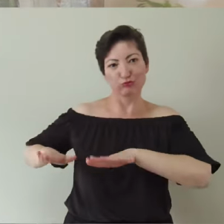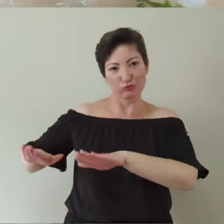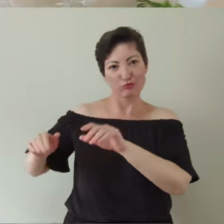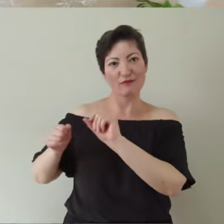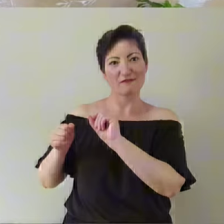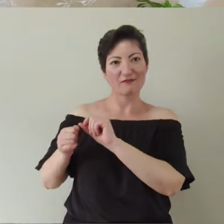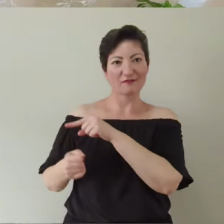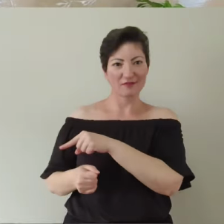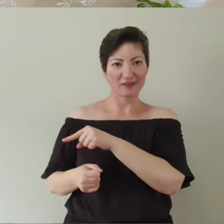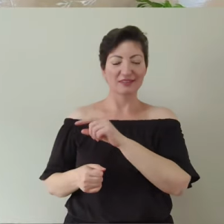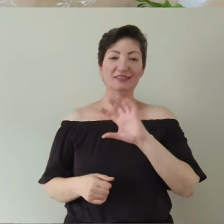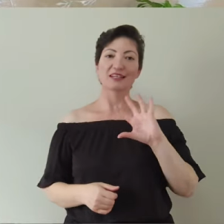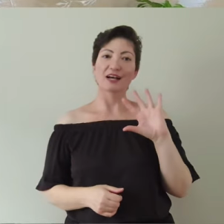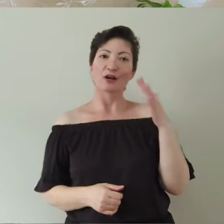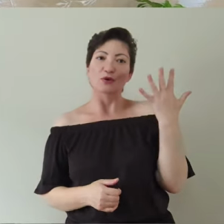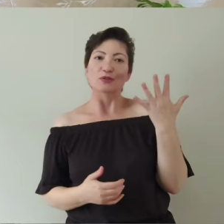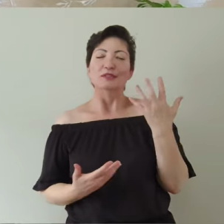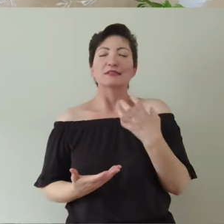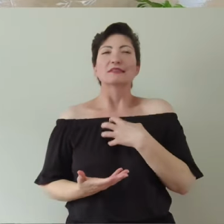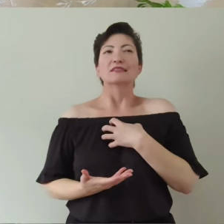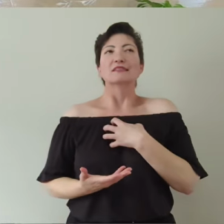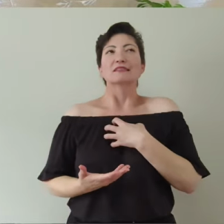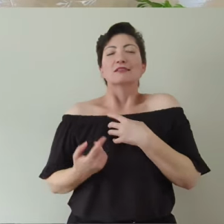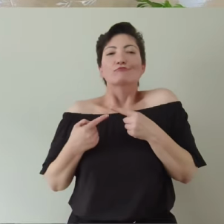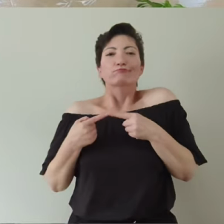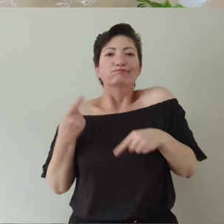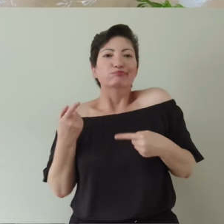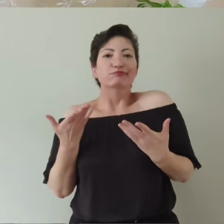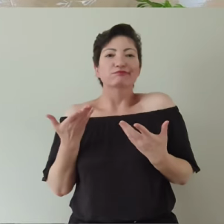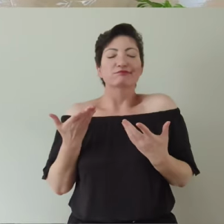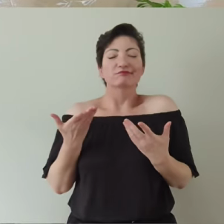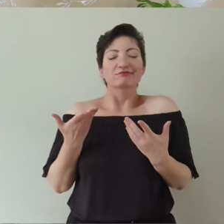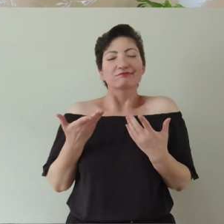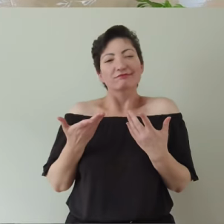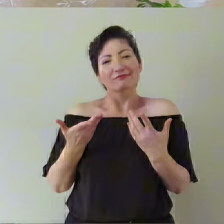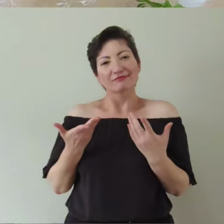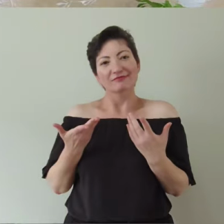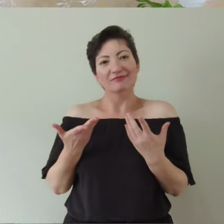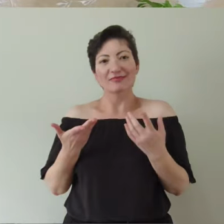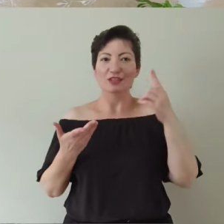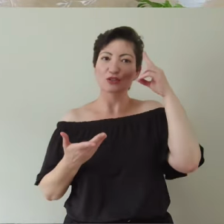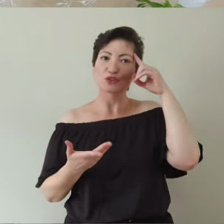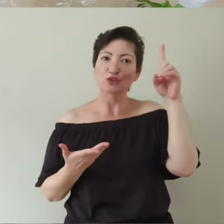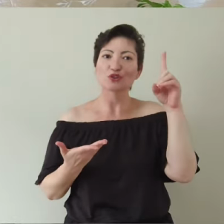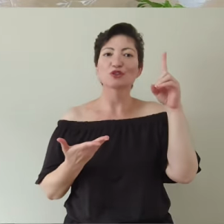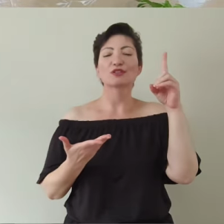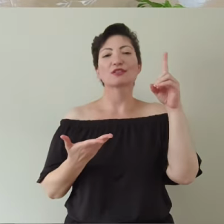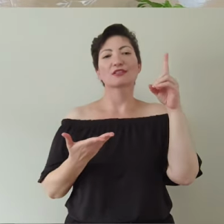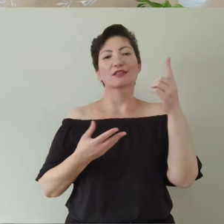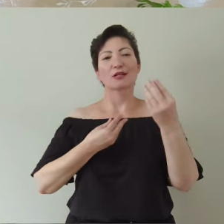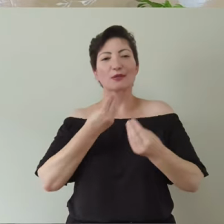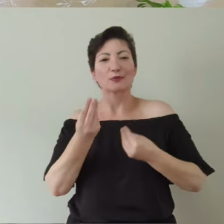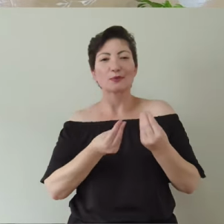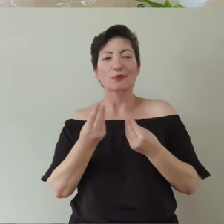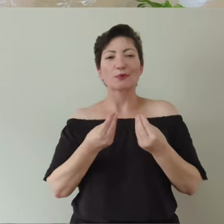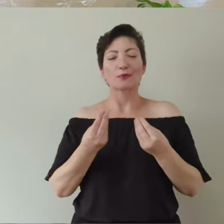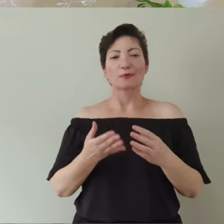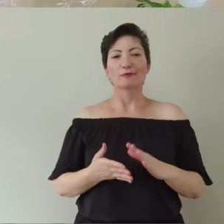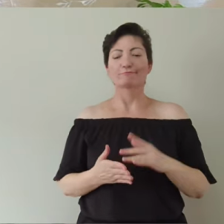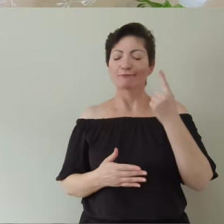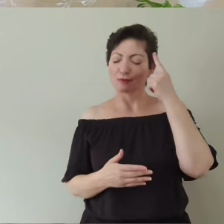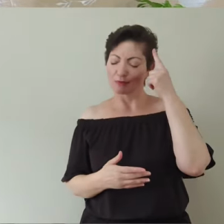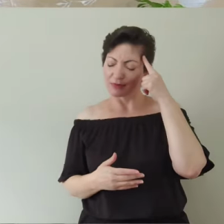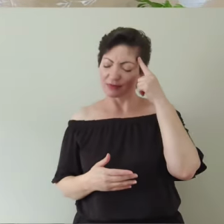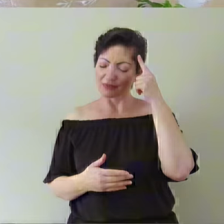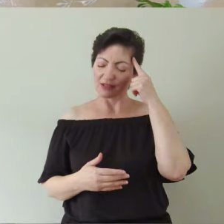costureira. Só que aconteceu um desencontro em relação a datas. Eu pensava uma